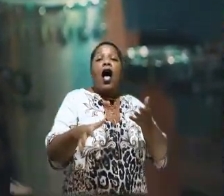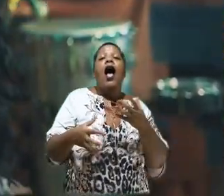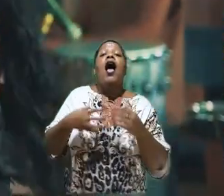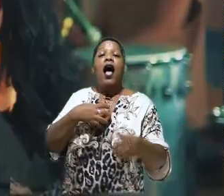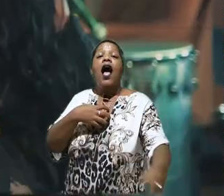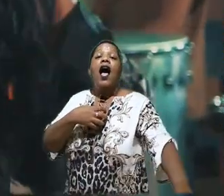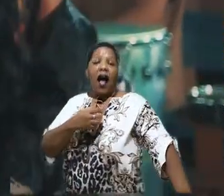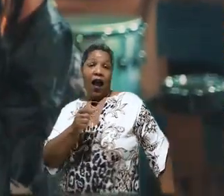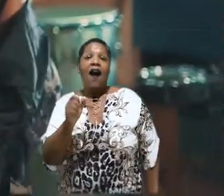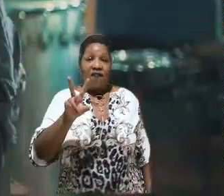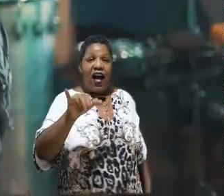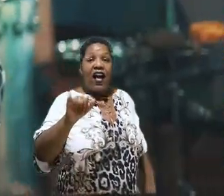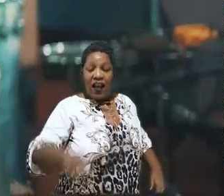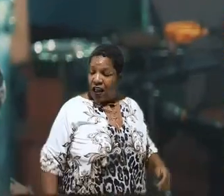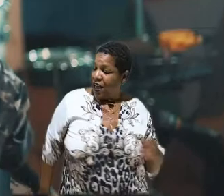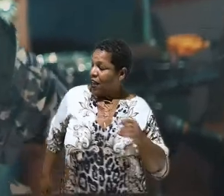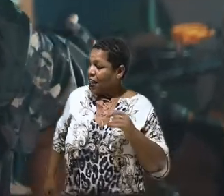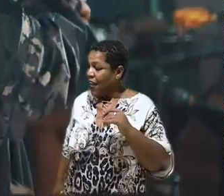vá